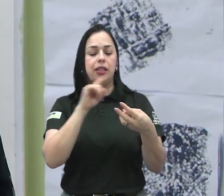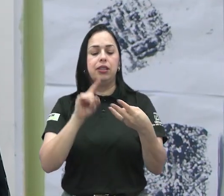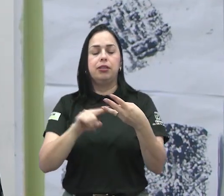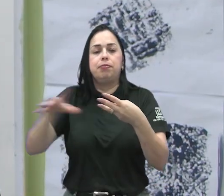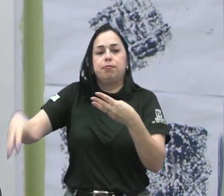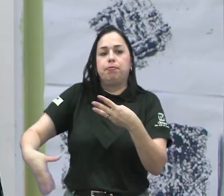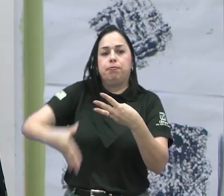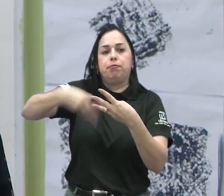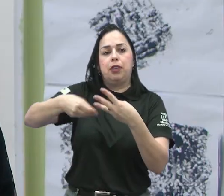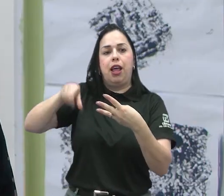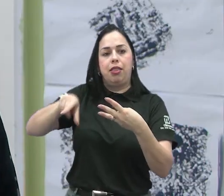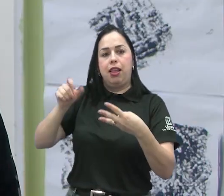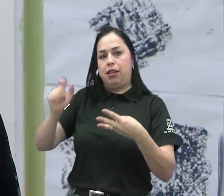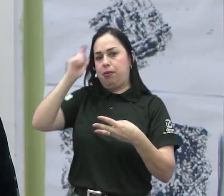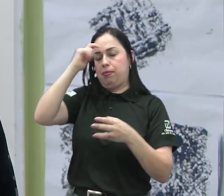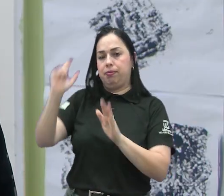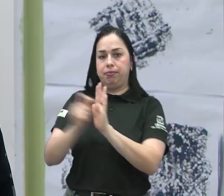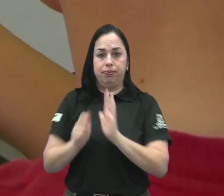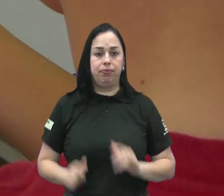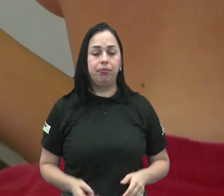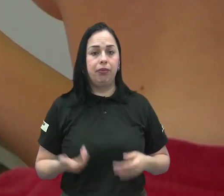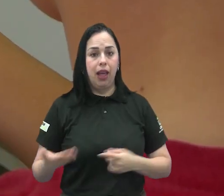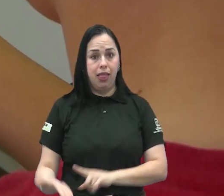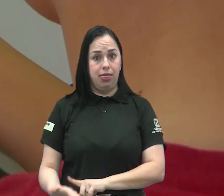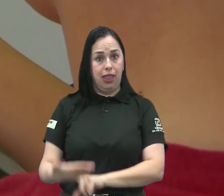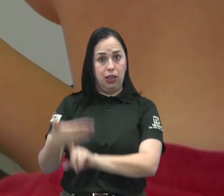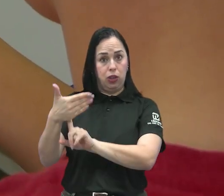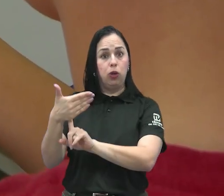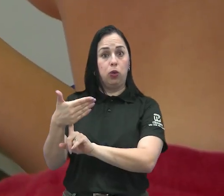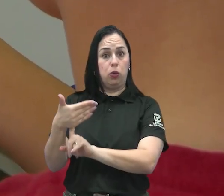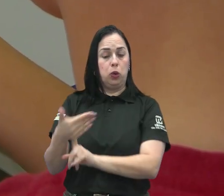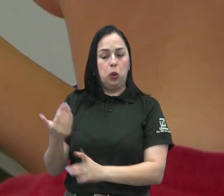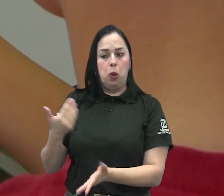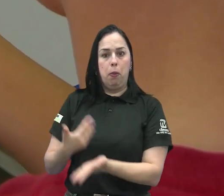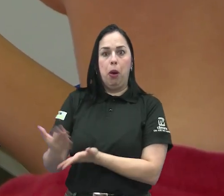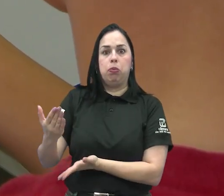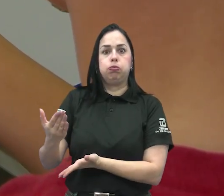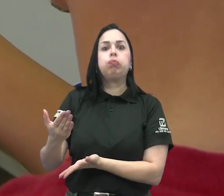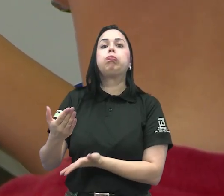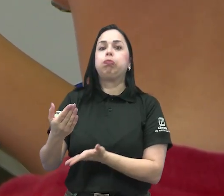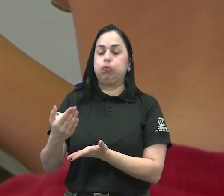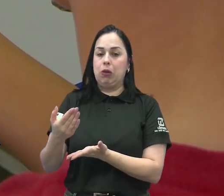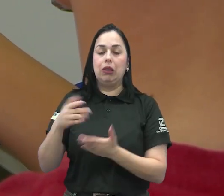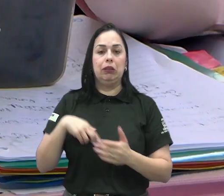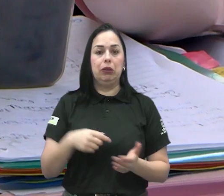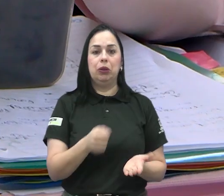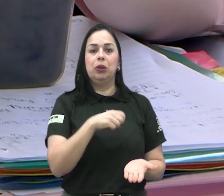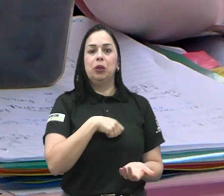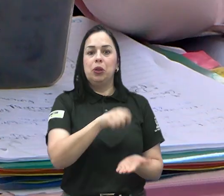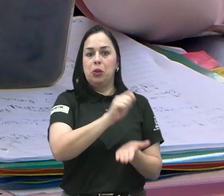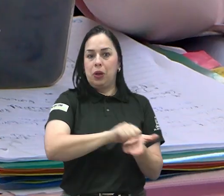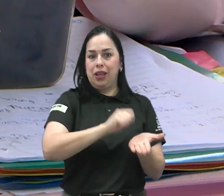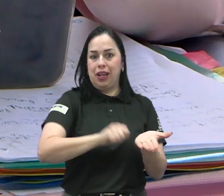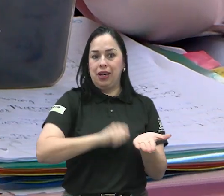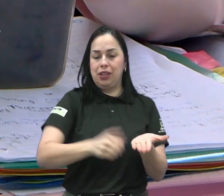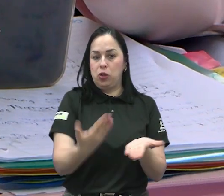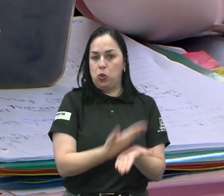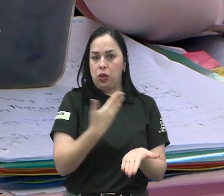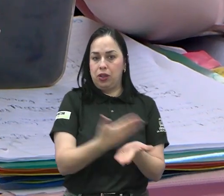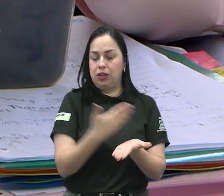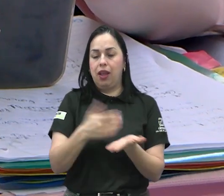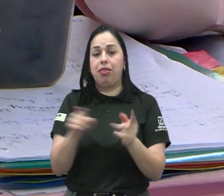a gente acrescenta no nosso dia a dia. A tecnologia chegou com tudo nas salas de aula. O caderno e os